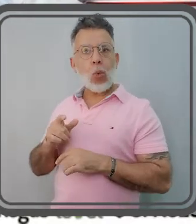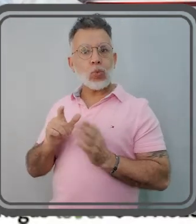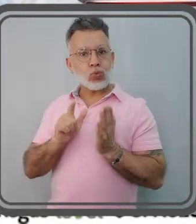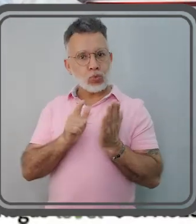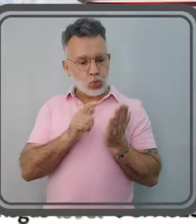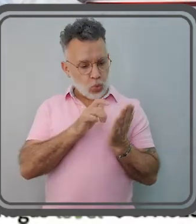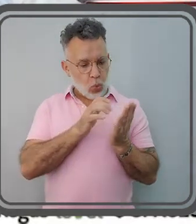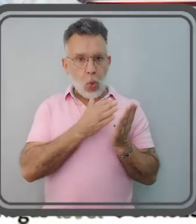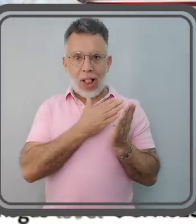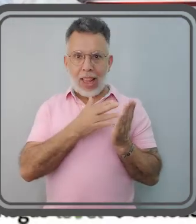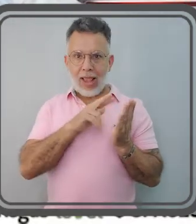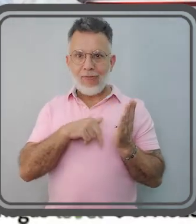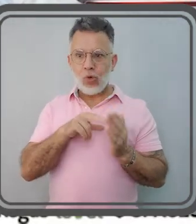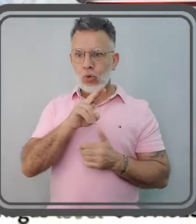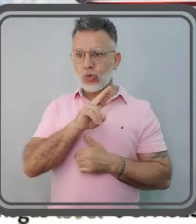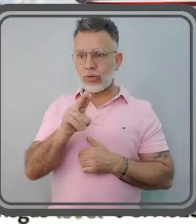no